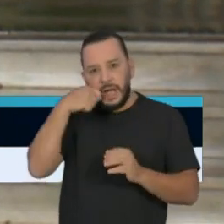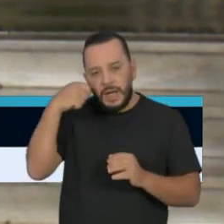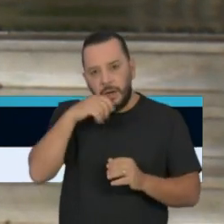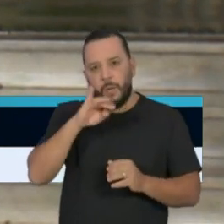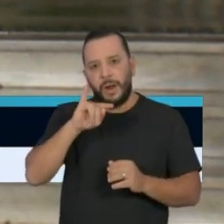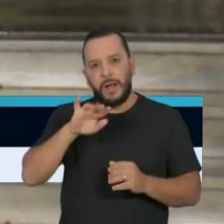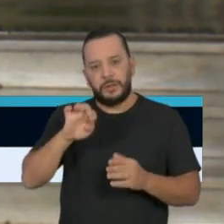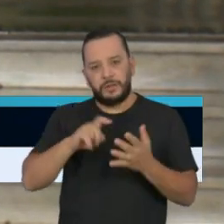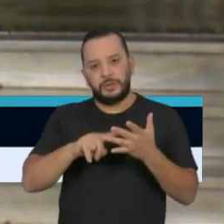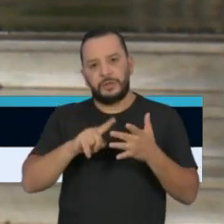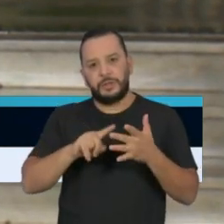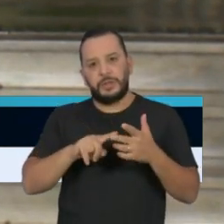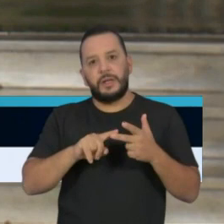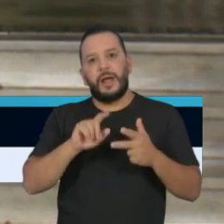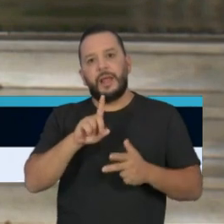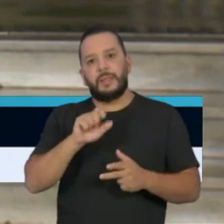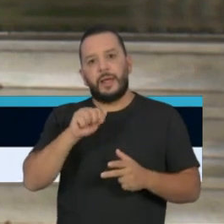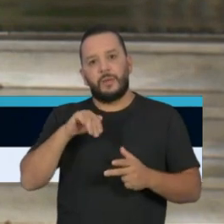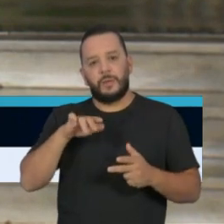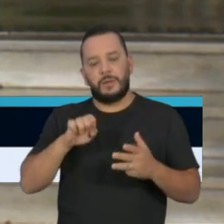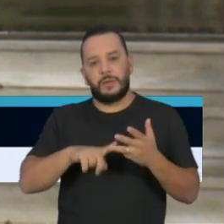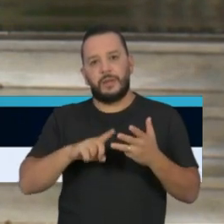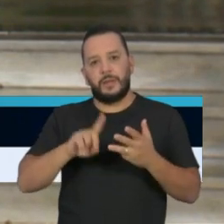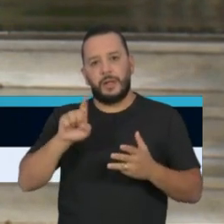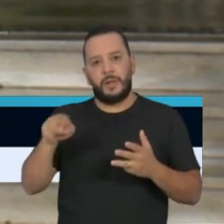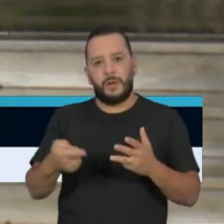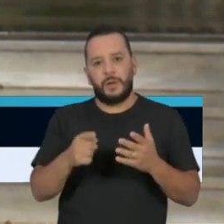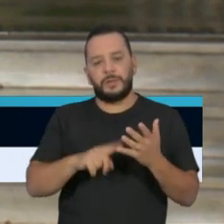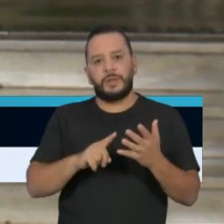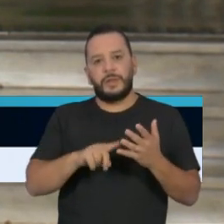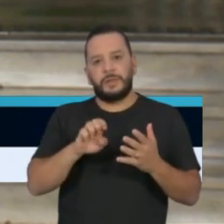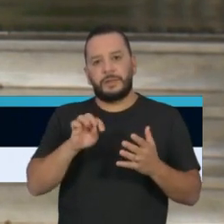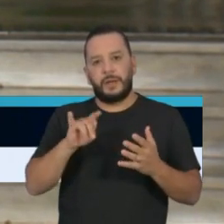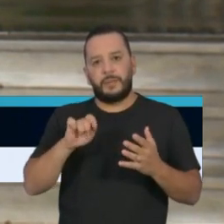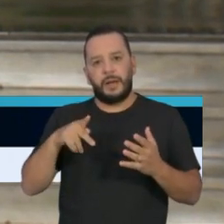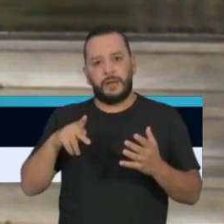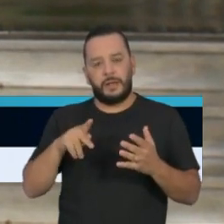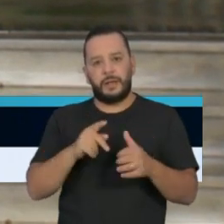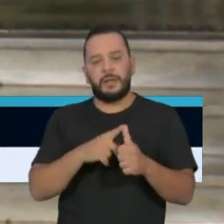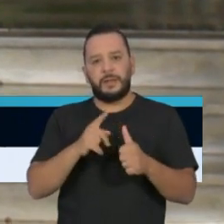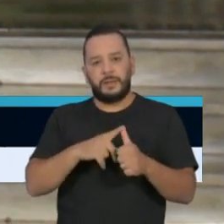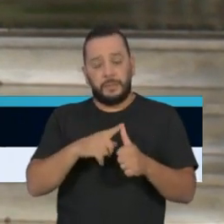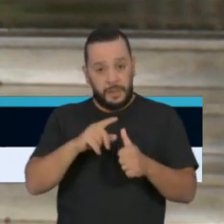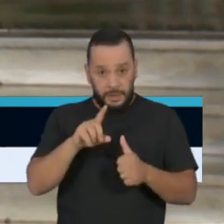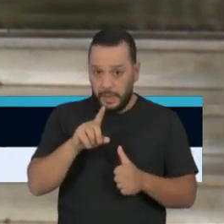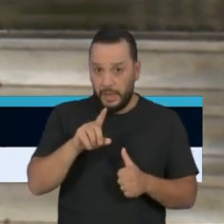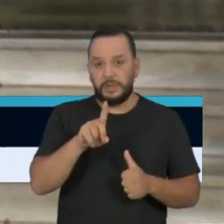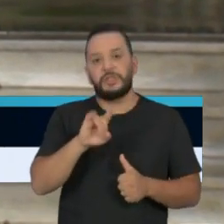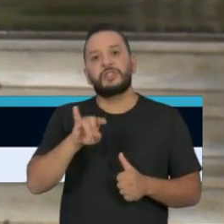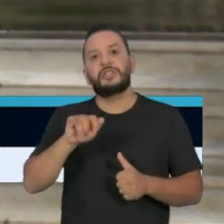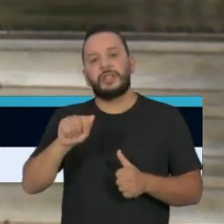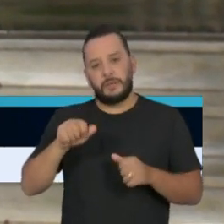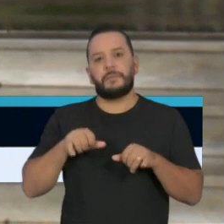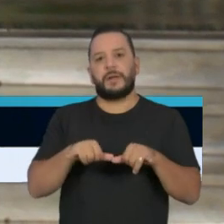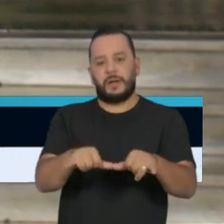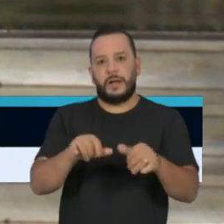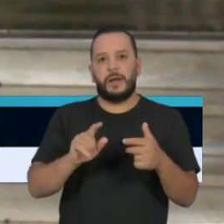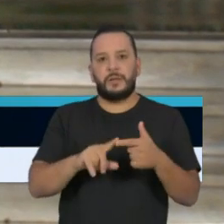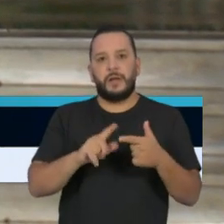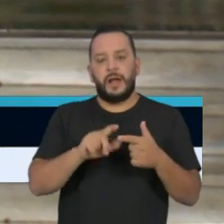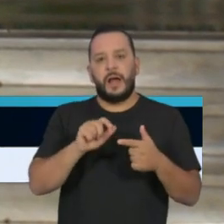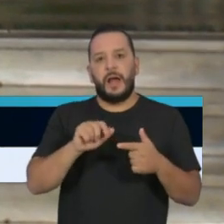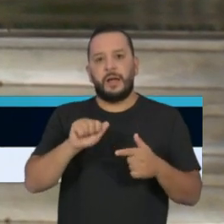a Cozã, a Danone, a Deloitte, a Descarpac, a Dias Supermercados, a Dow Química, a